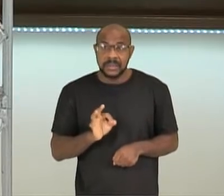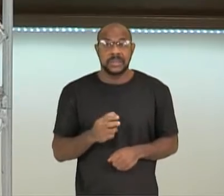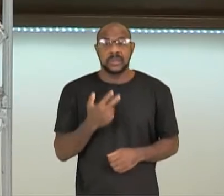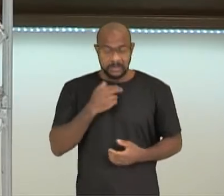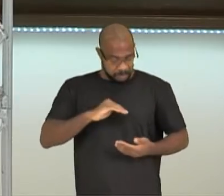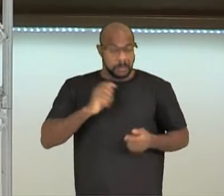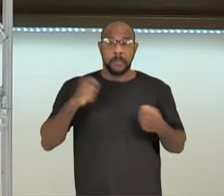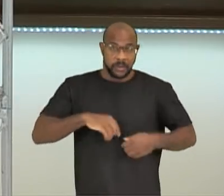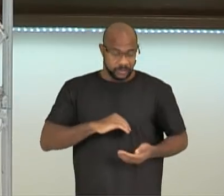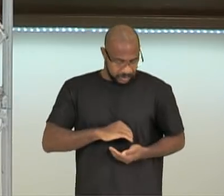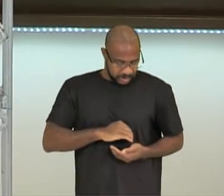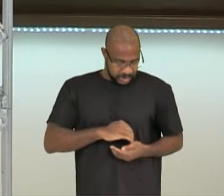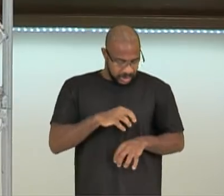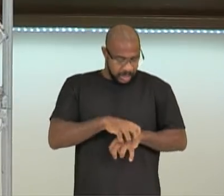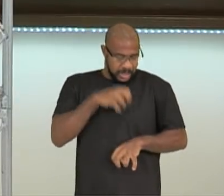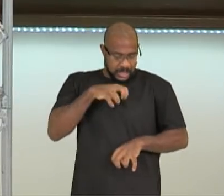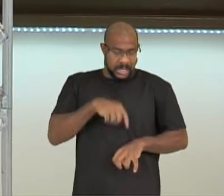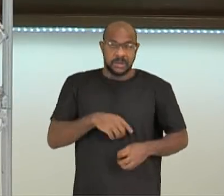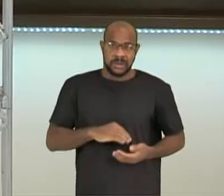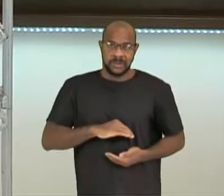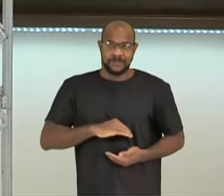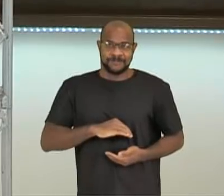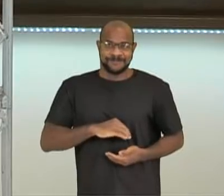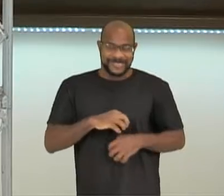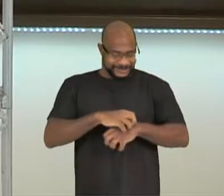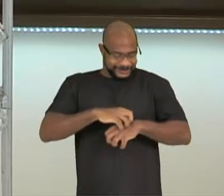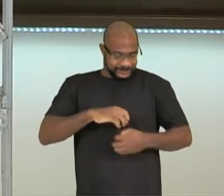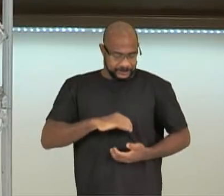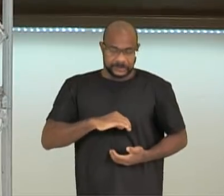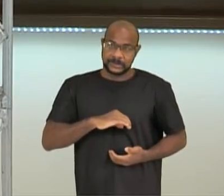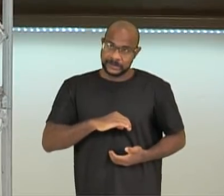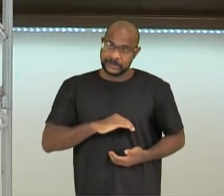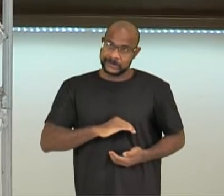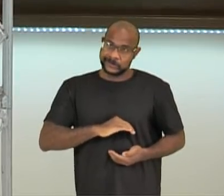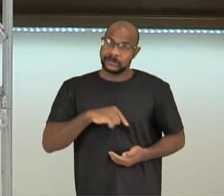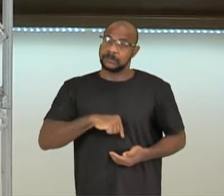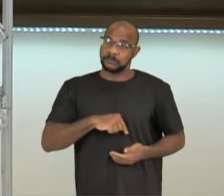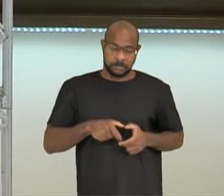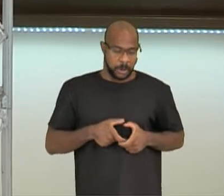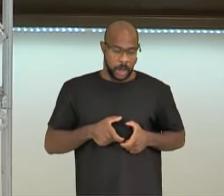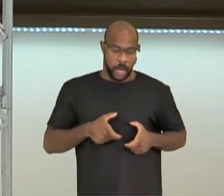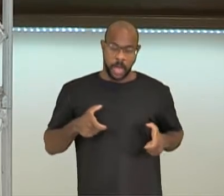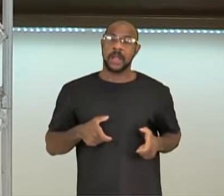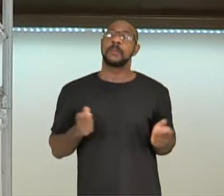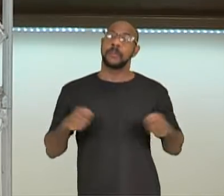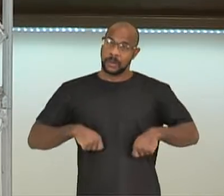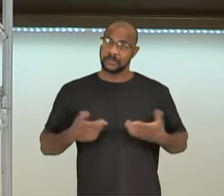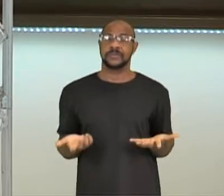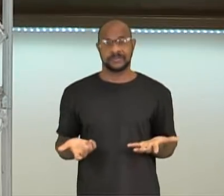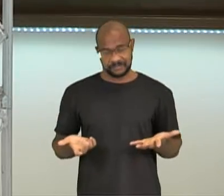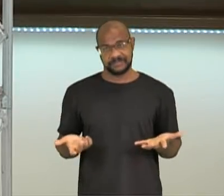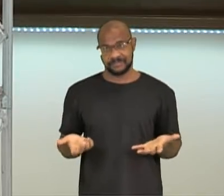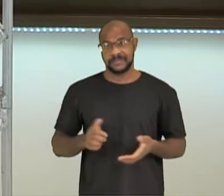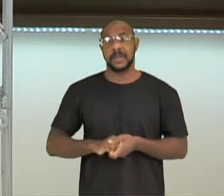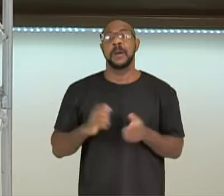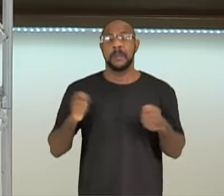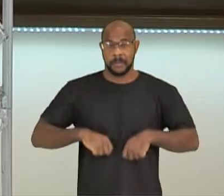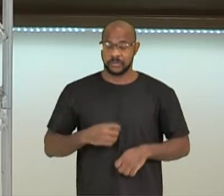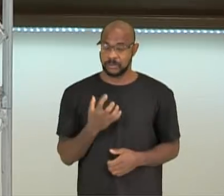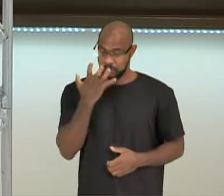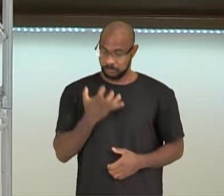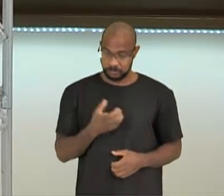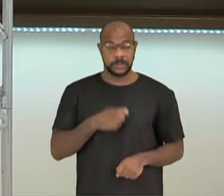feridas no estômago, que são as úlceras, tá? Ou pior ainda, pode dar origem a um quadro muito mais sério, muito